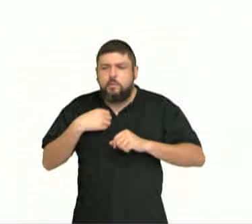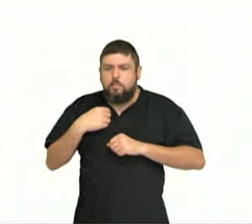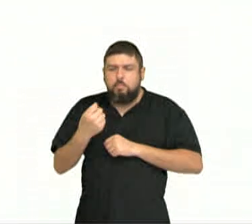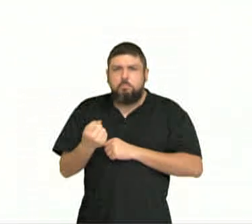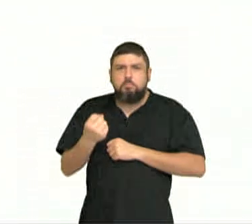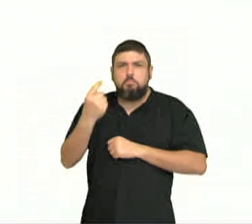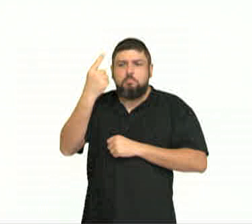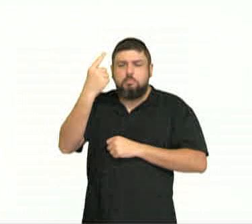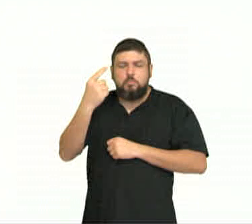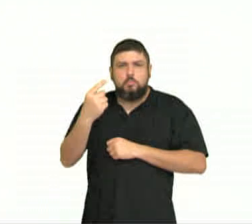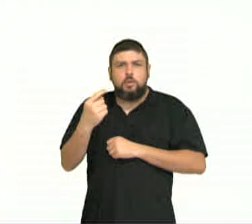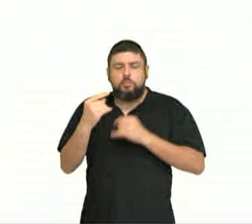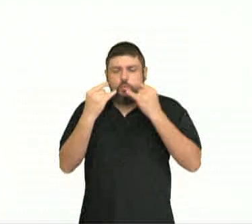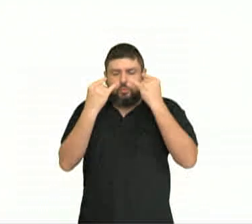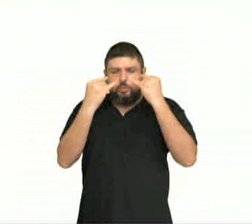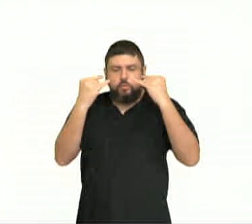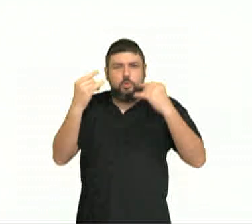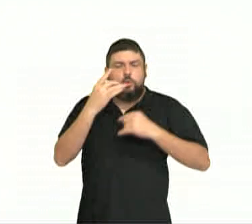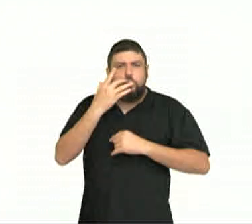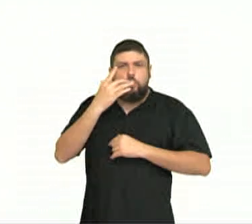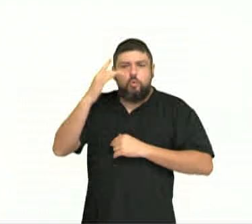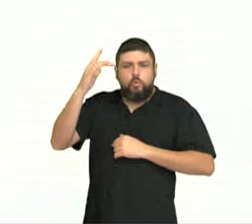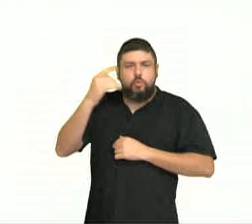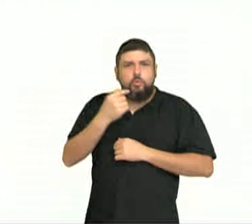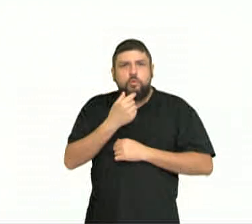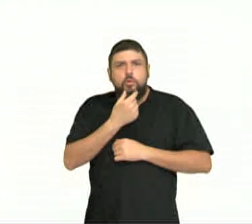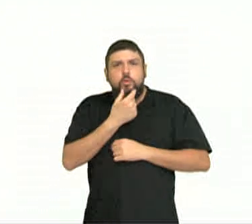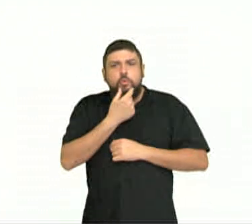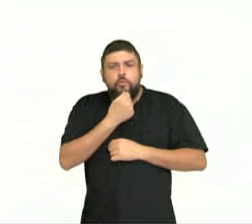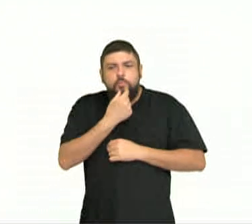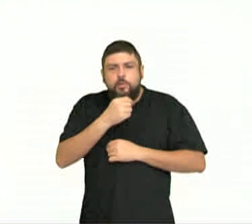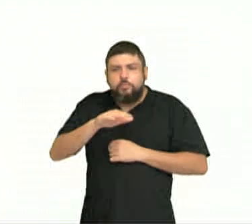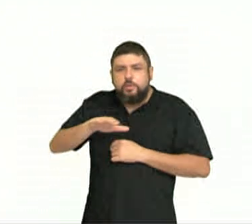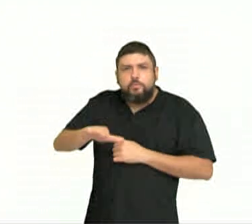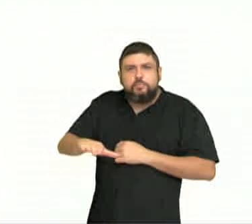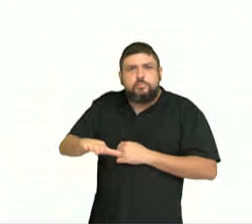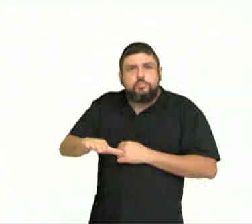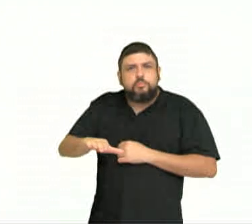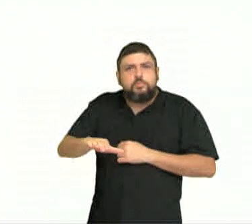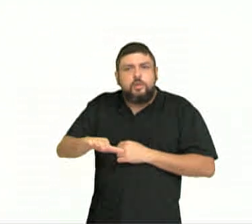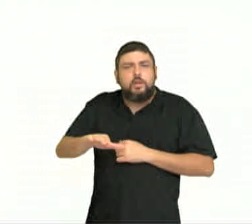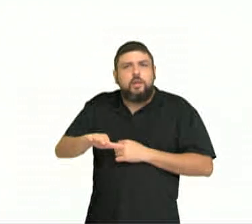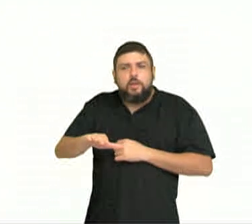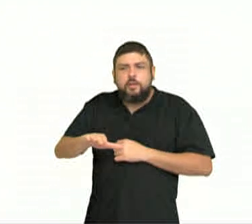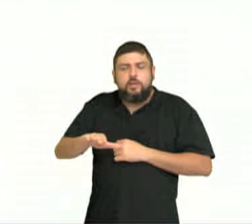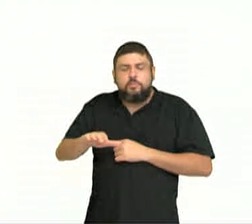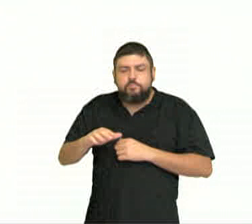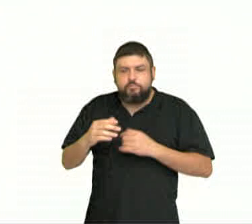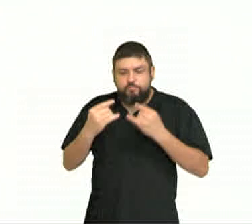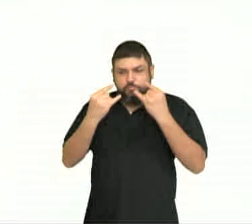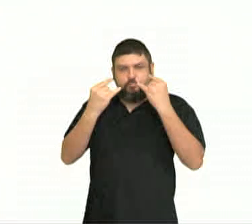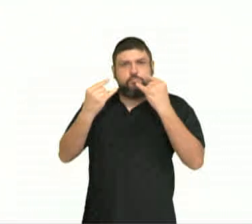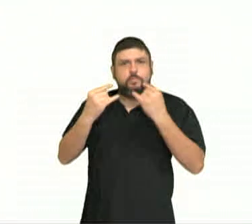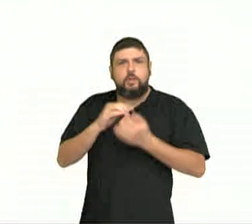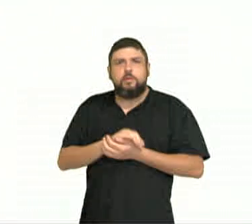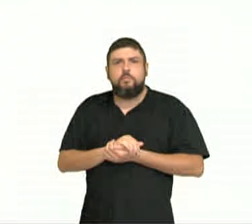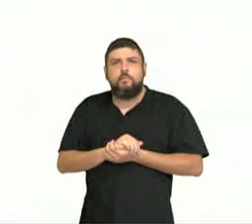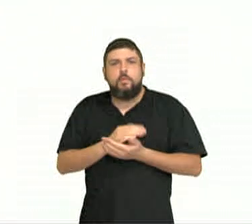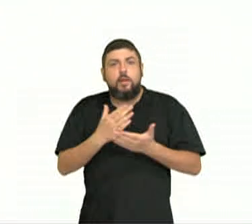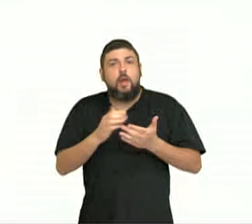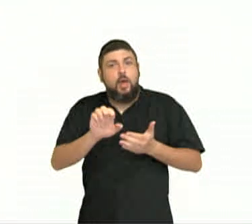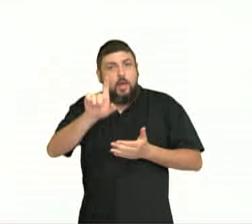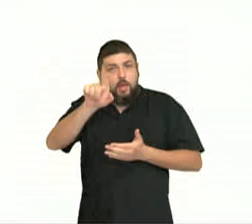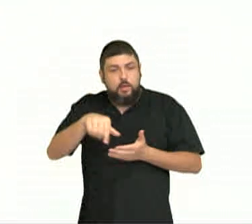pequeno garotinho loiro de capa chama atenção. A adaptação do clássico livro O Pequeno Príncipe, de